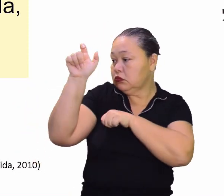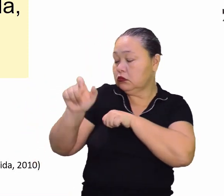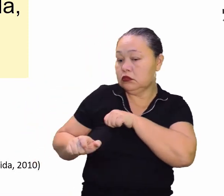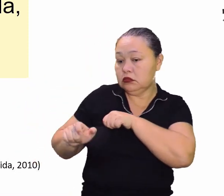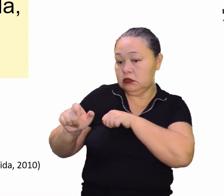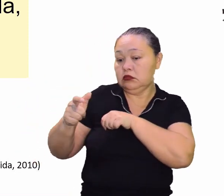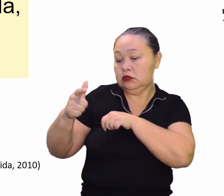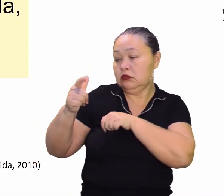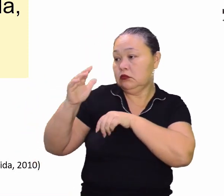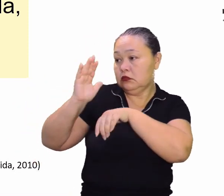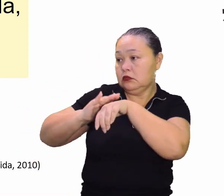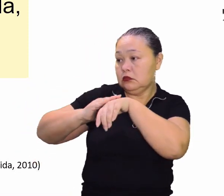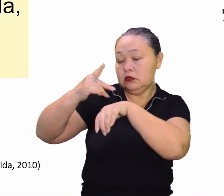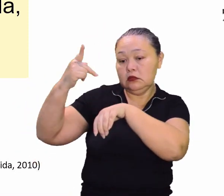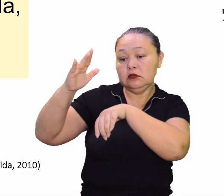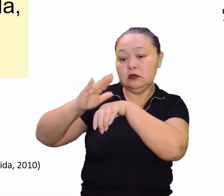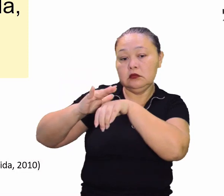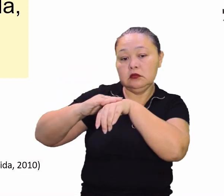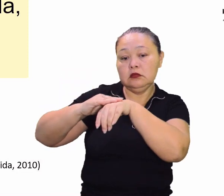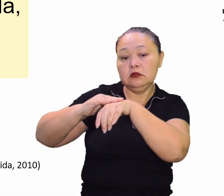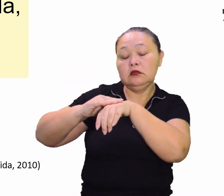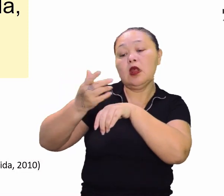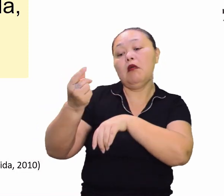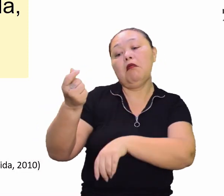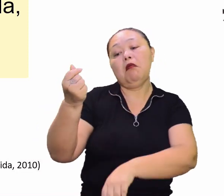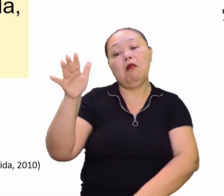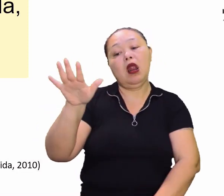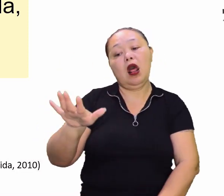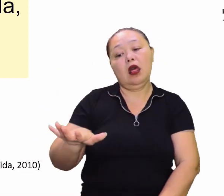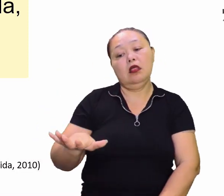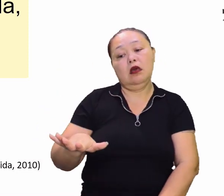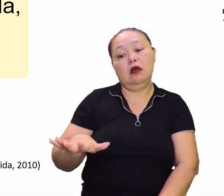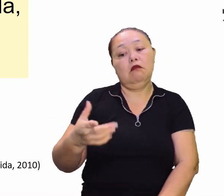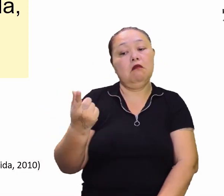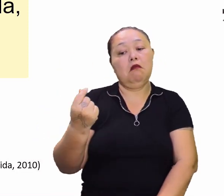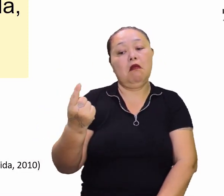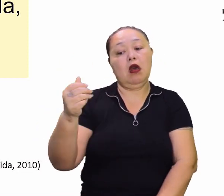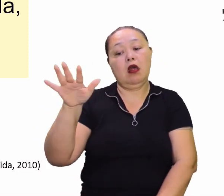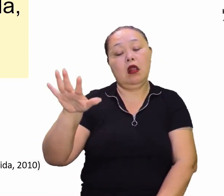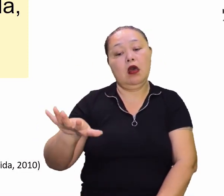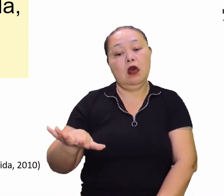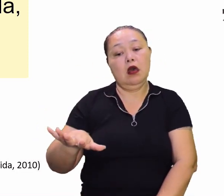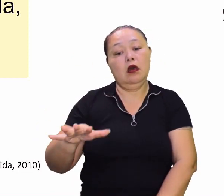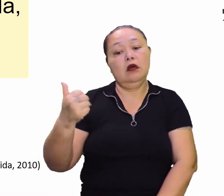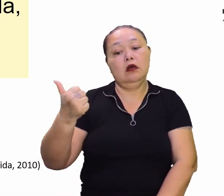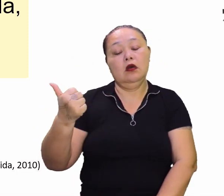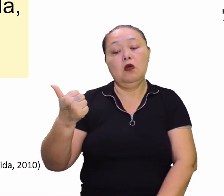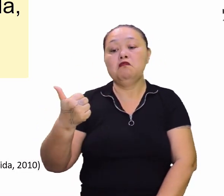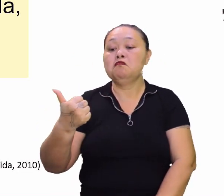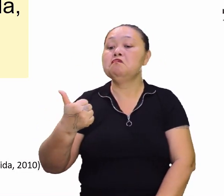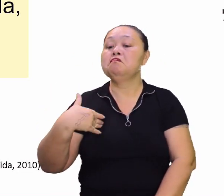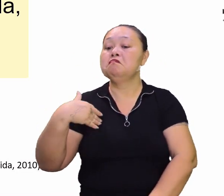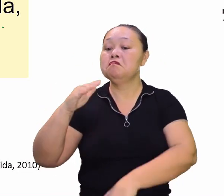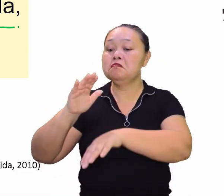obra, em primeiro lugar, barata. Exato. Segundo lugar,